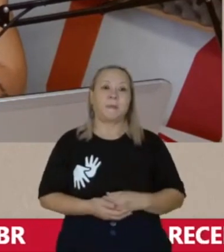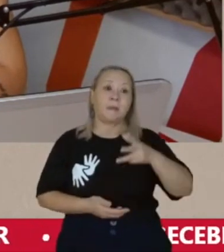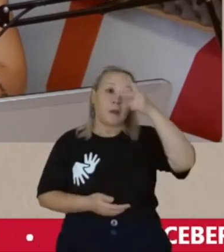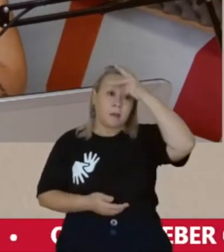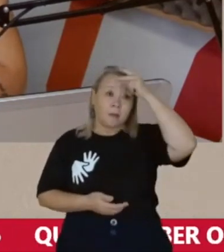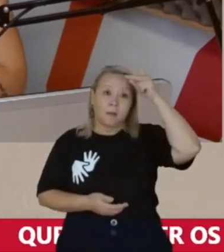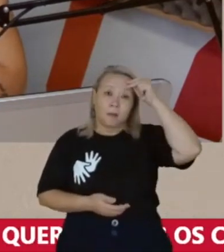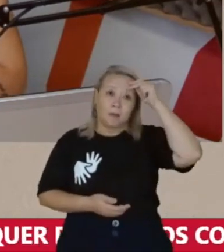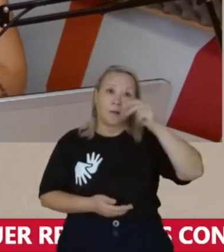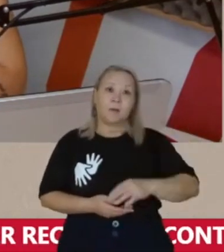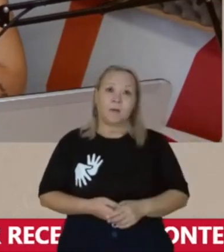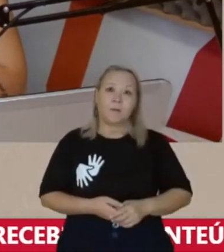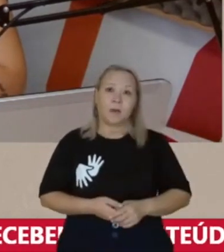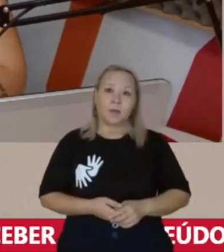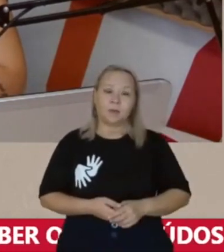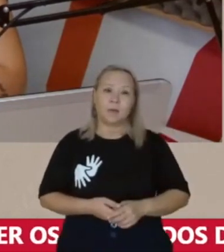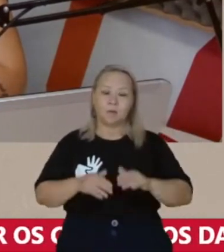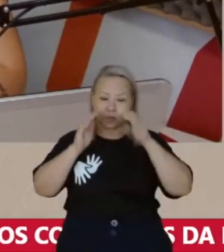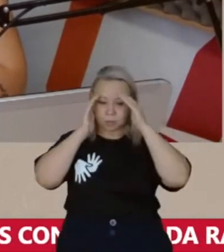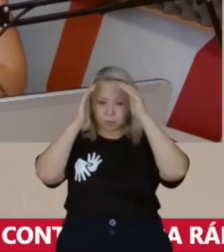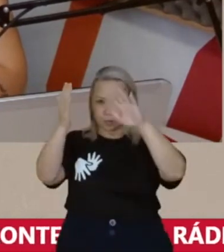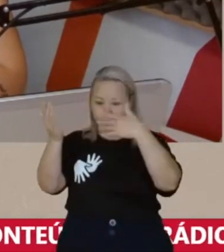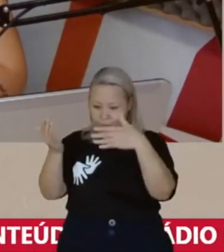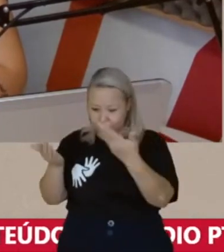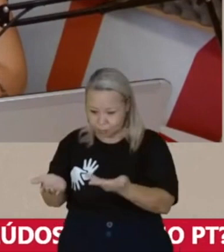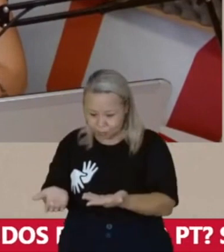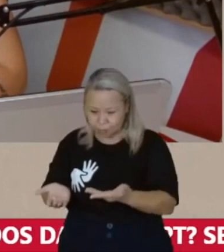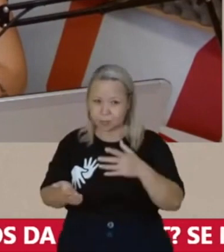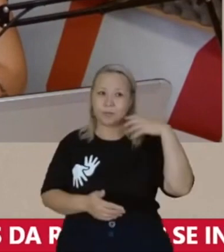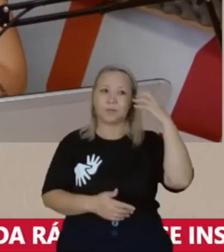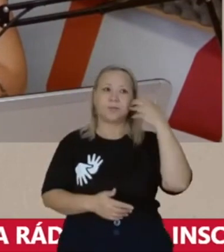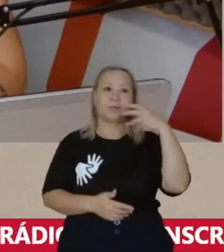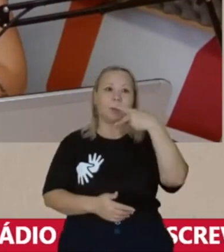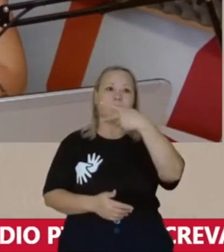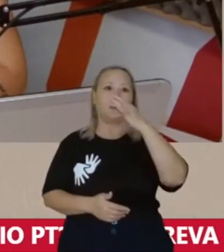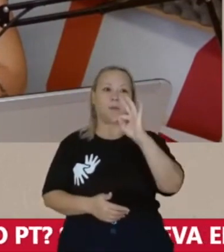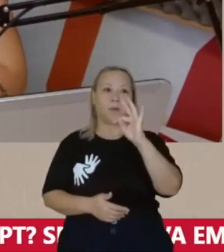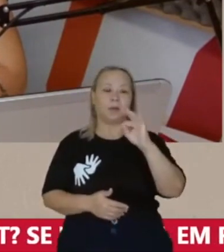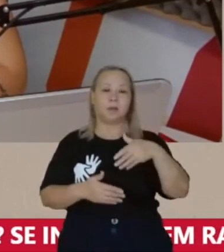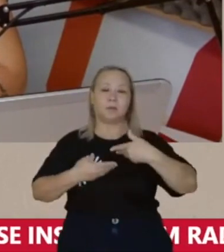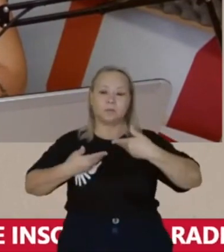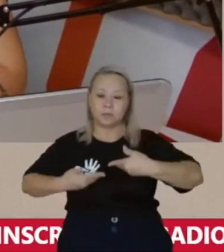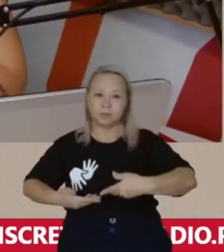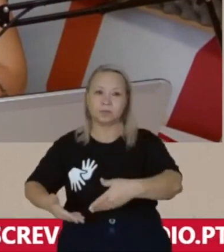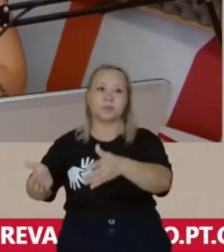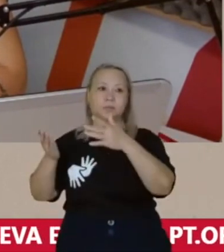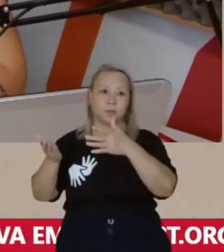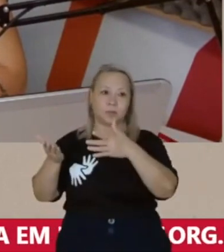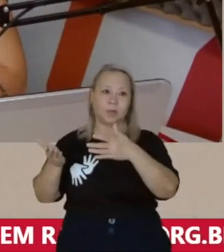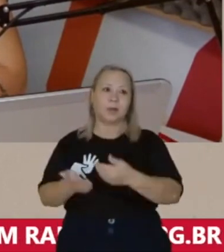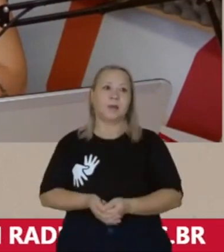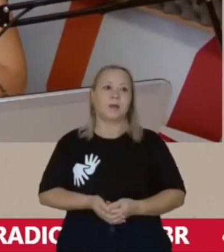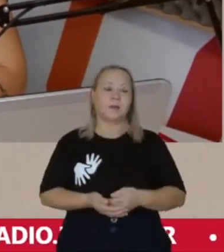os tapetes vermelhos, inclusive, da Rádio PT e da TV PT estão estendidos para sua participação sempre